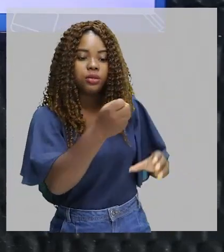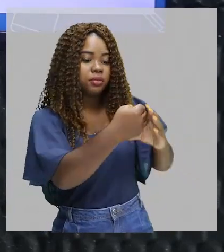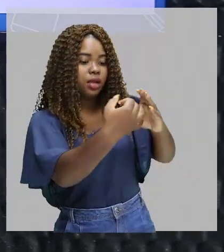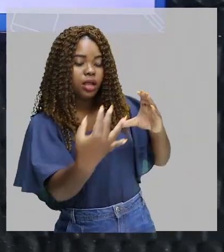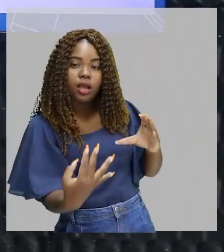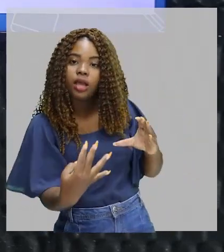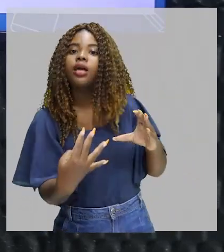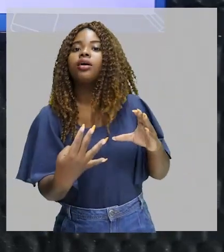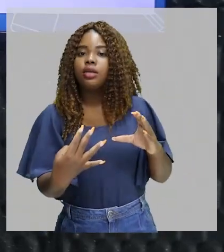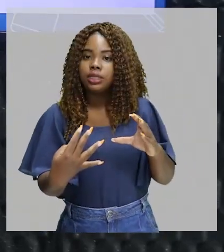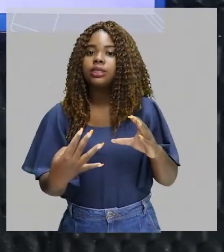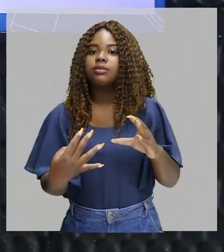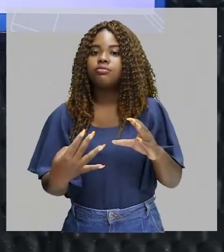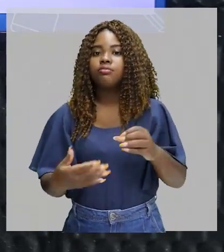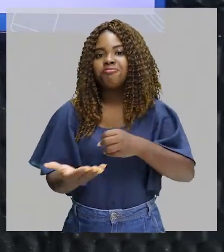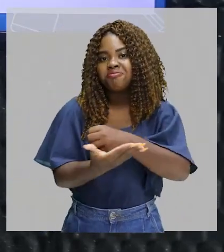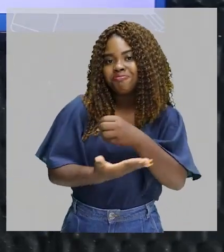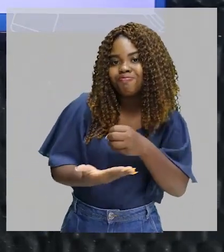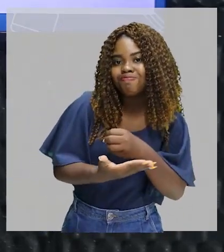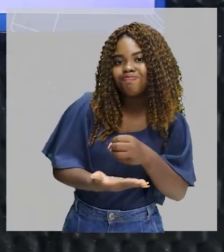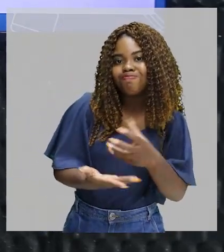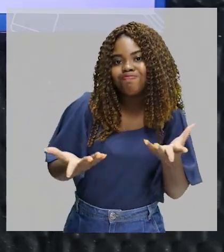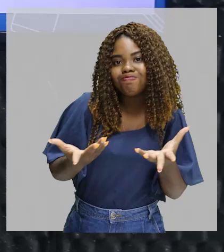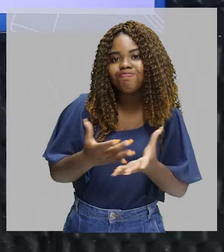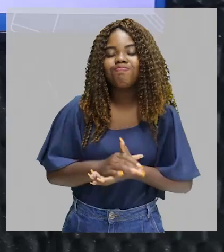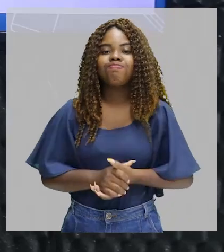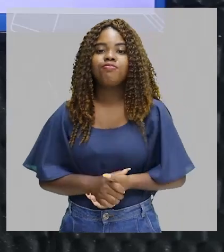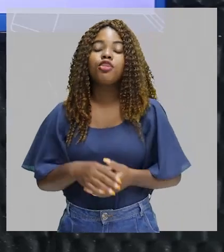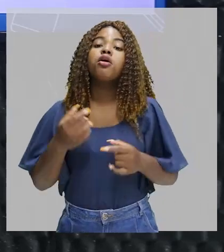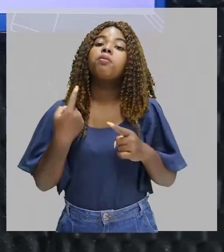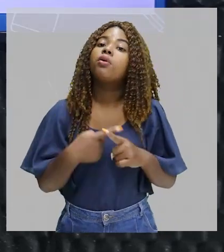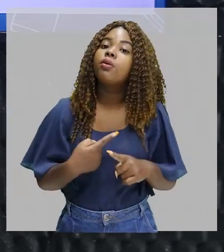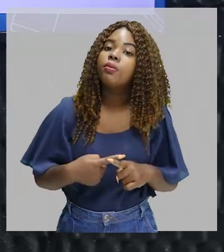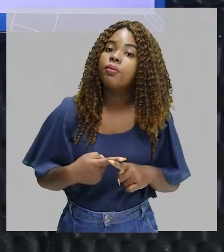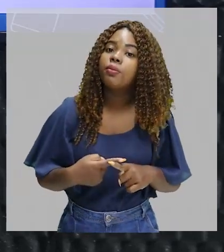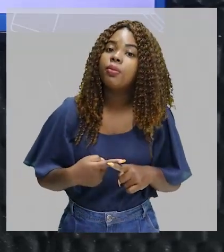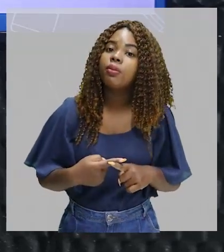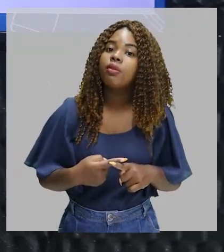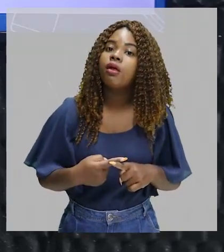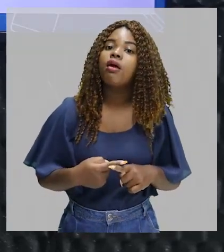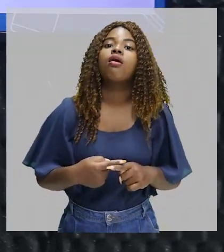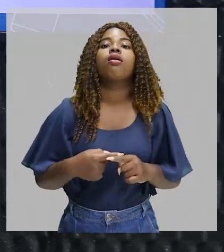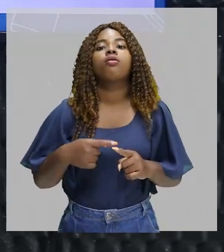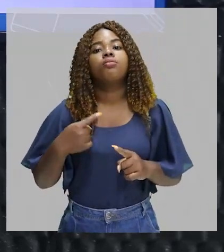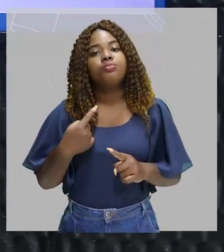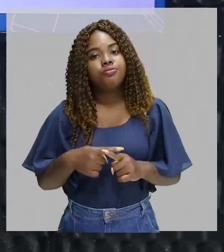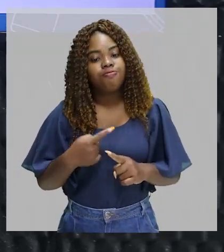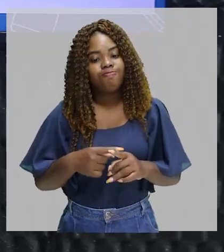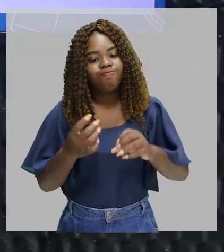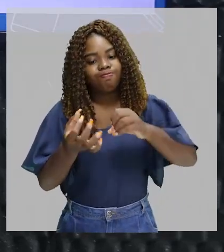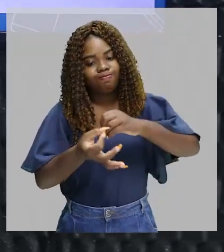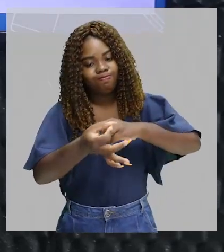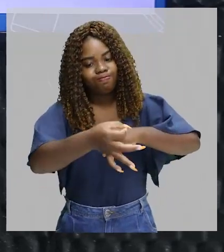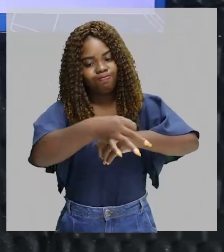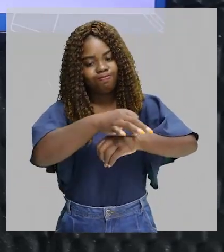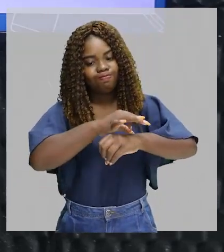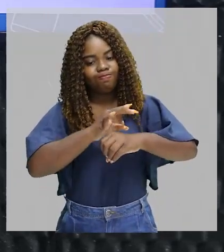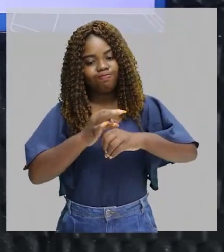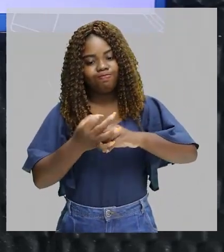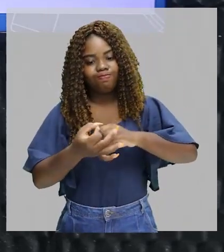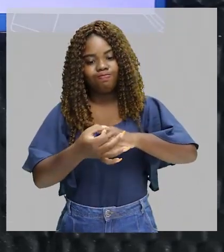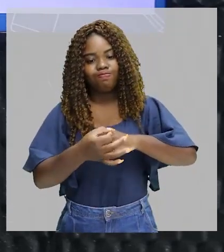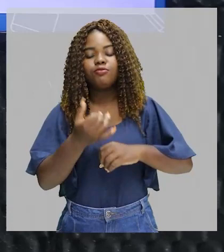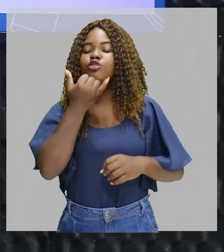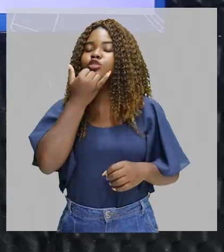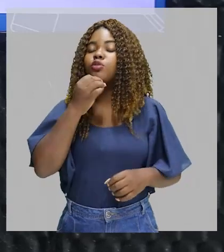caracterizar um meio básico, certo? Por quê? Porque nas moléculas orgânicas,